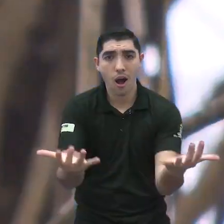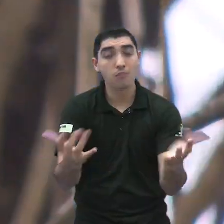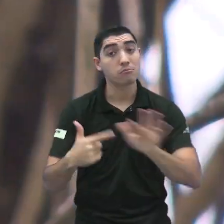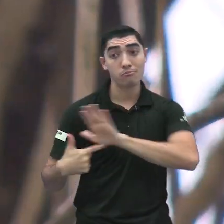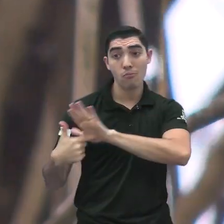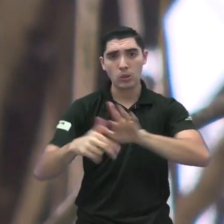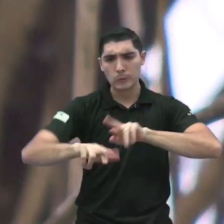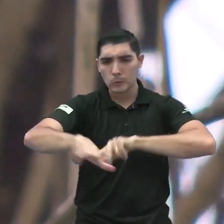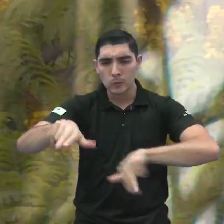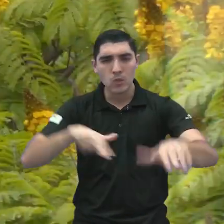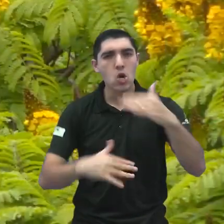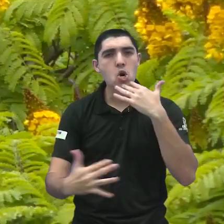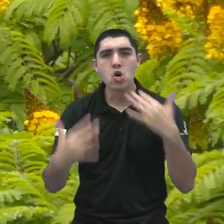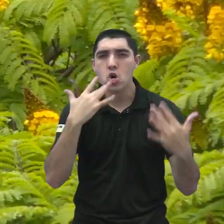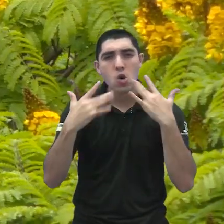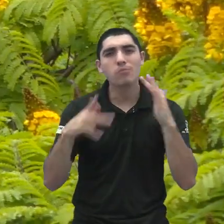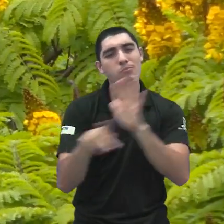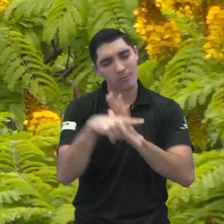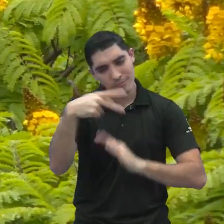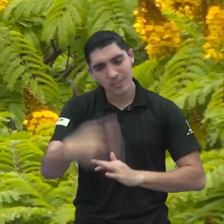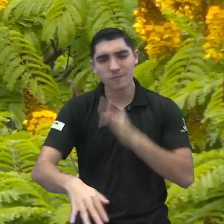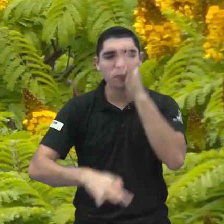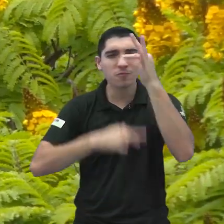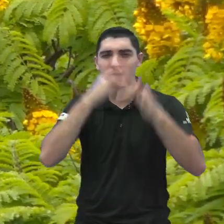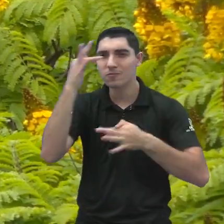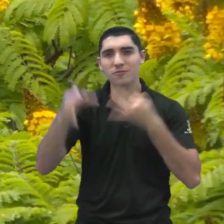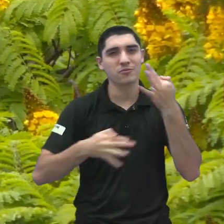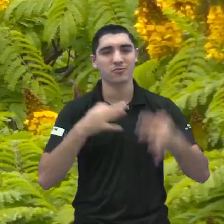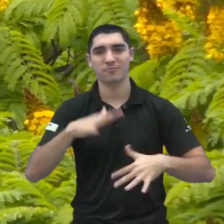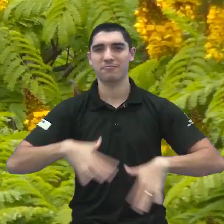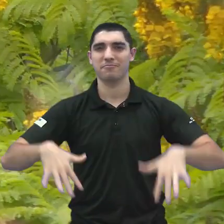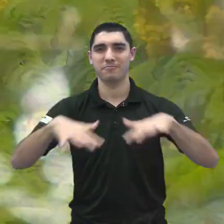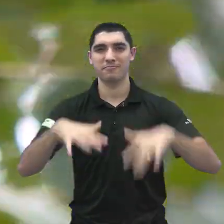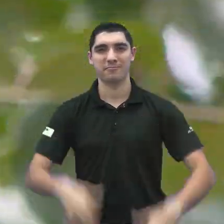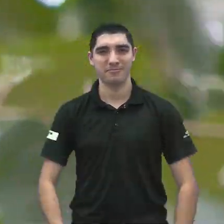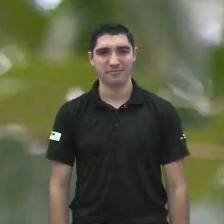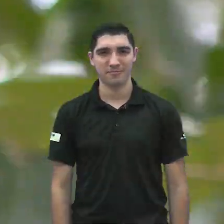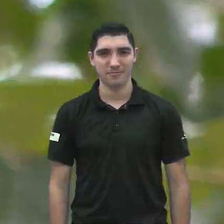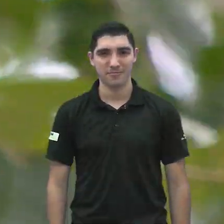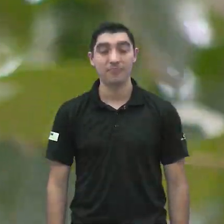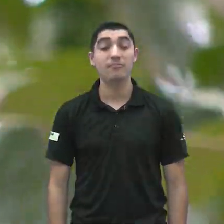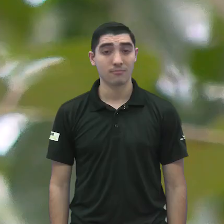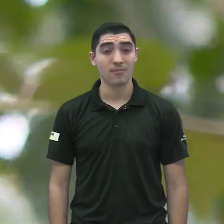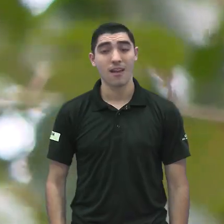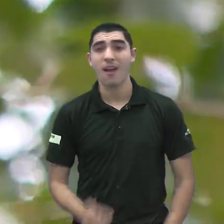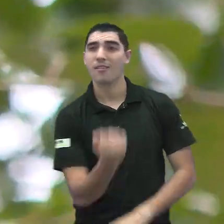São José dos Campos de cor, revelando a diversidade da flora urbana.